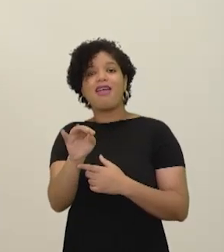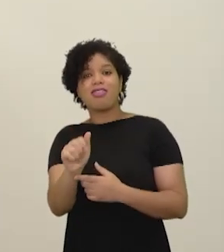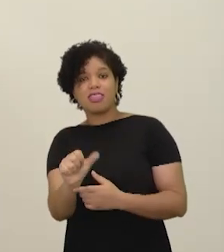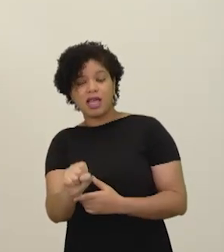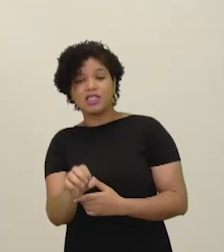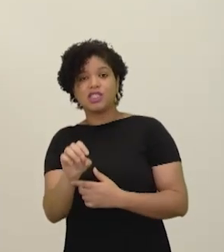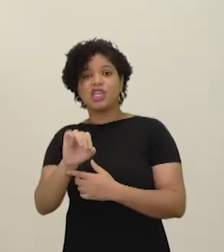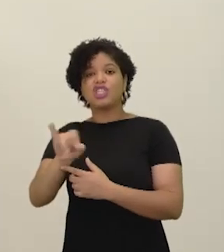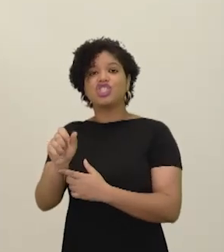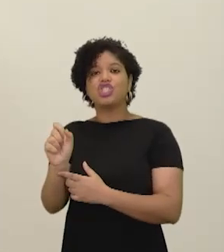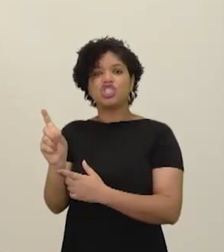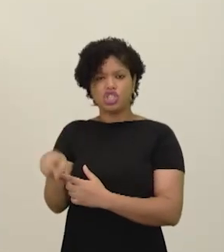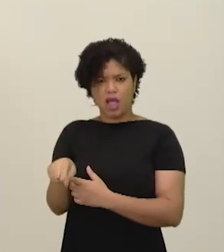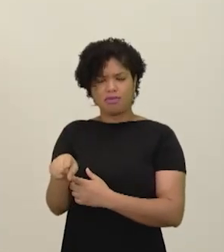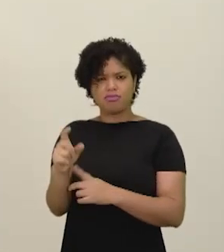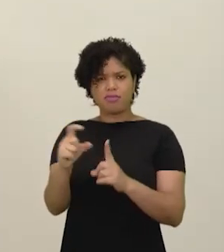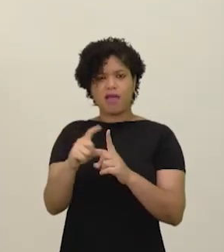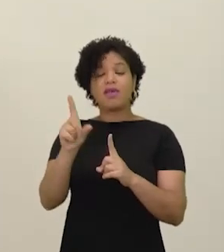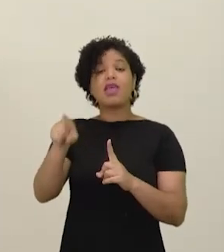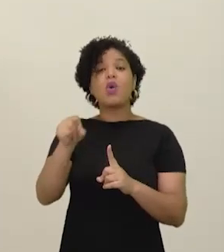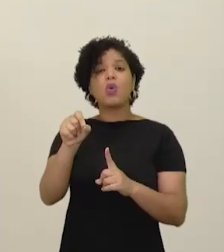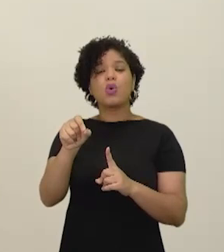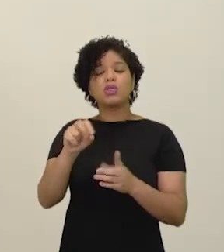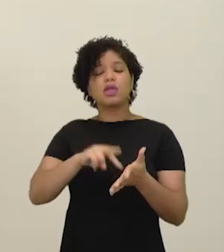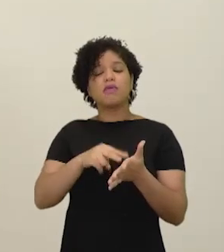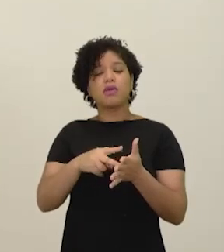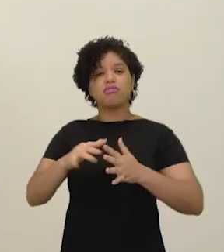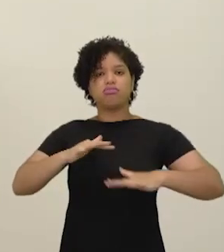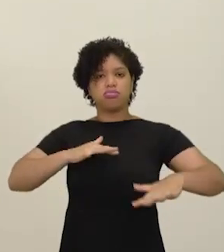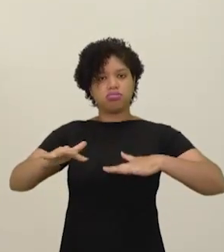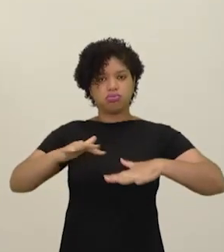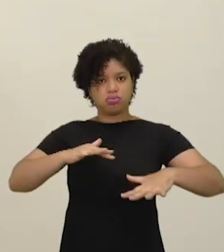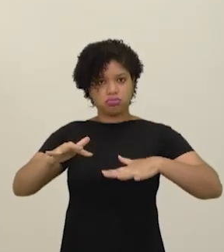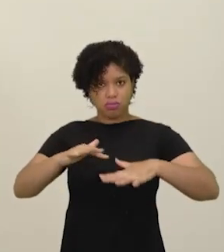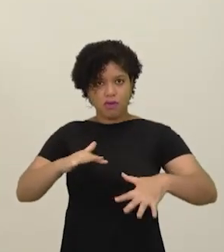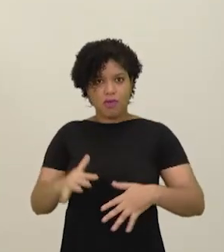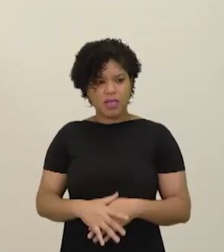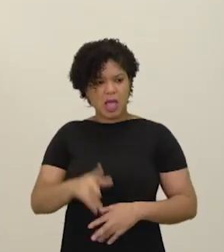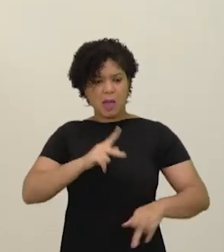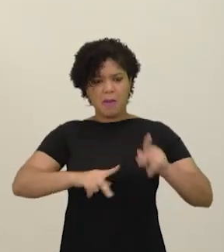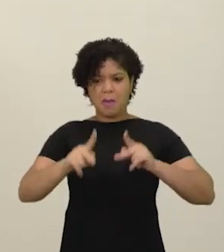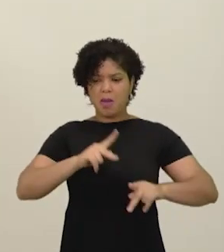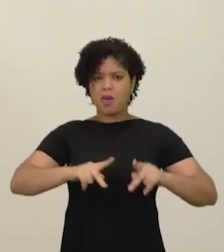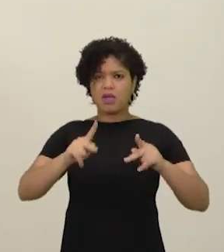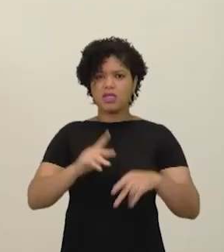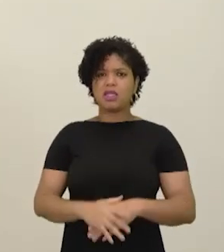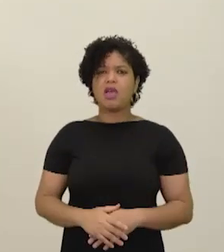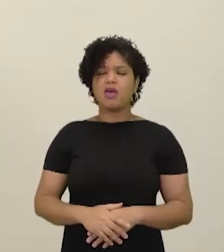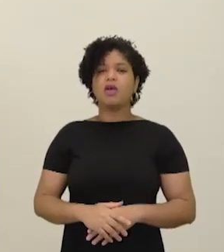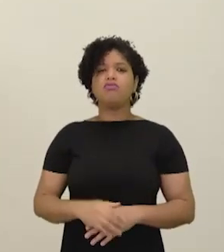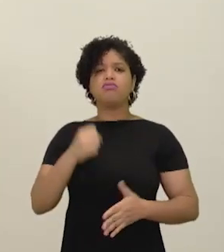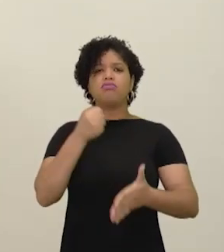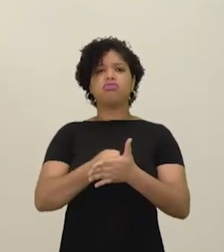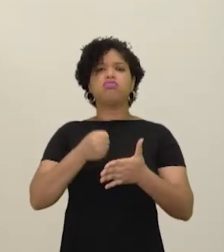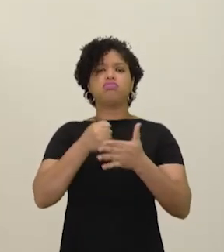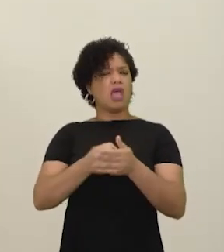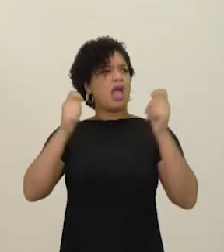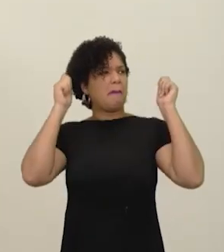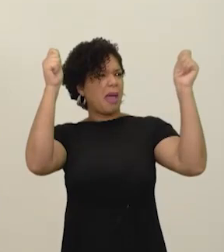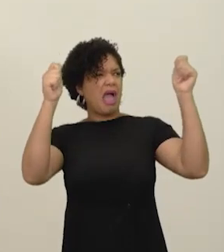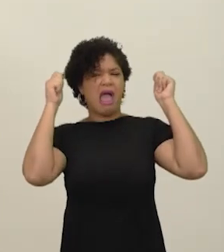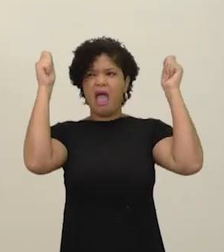1983 e 84. Tivemos o movimento das diretas já. O povo, ele pede, né? A sociedade civil, ela